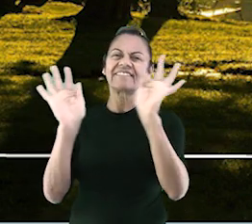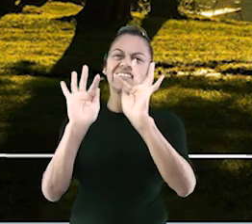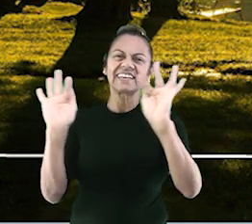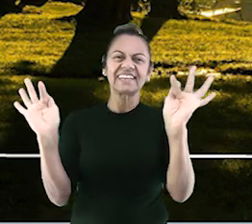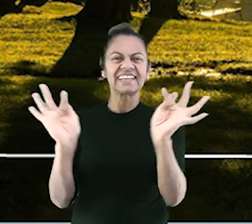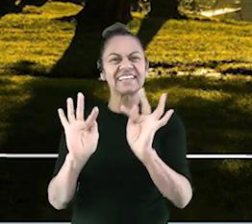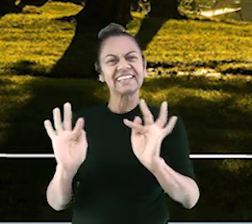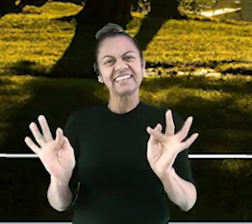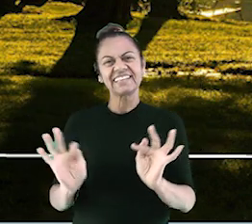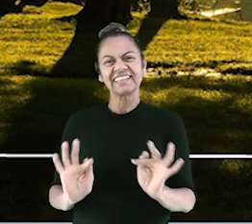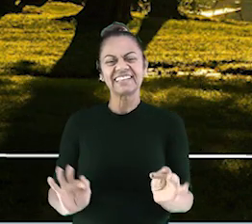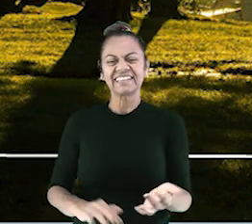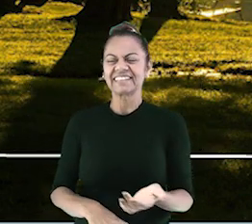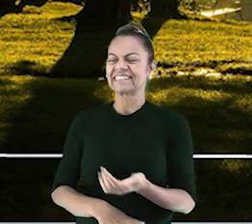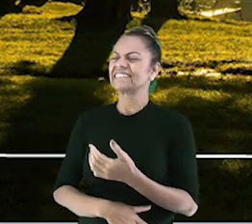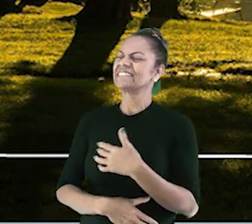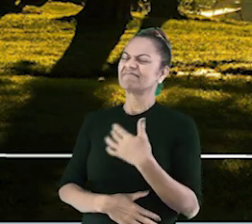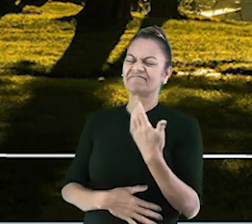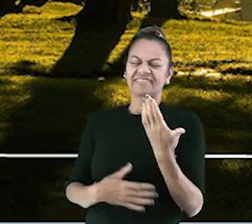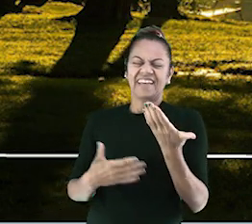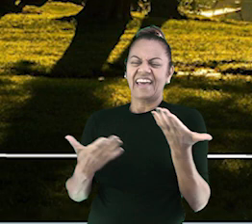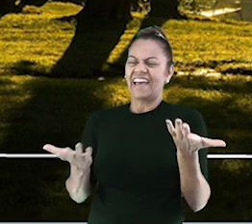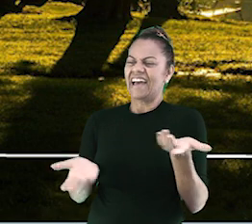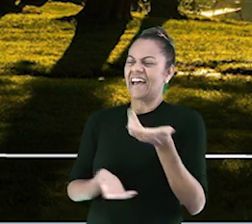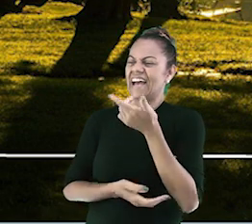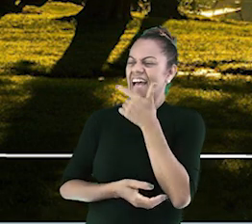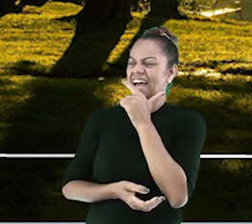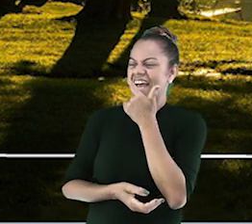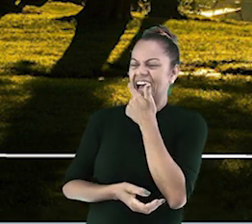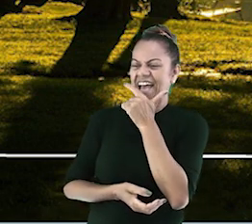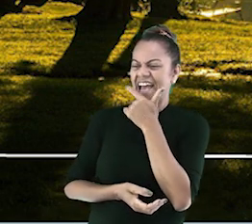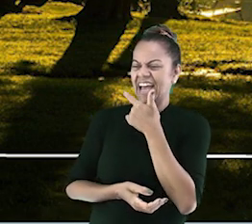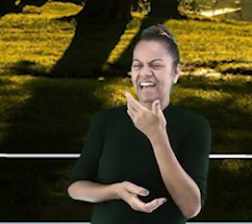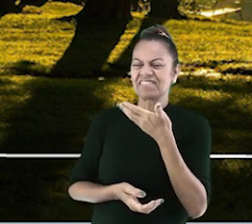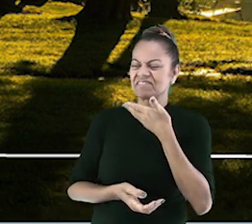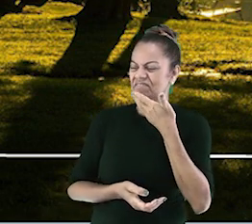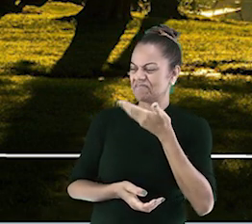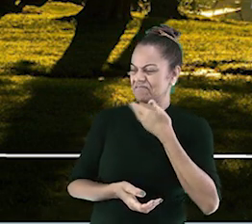lá, todo feliz, ele falou: